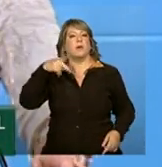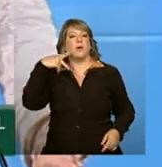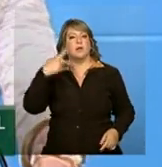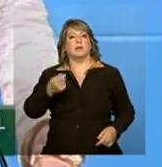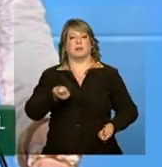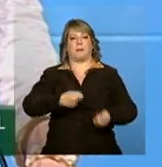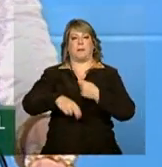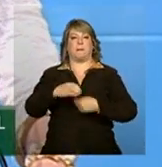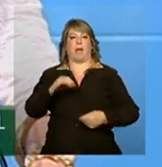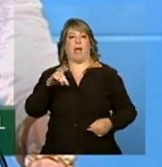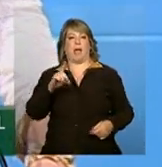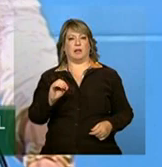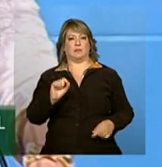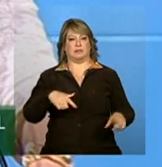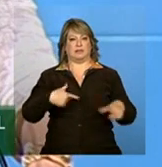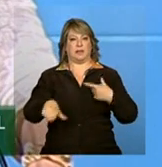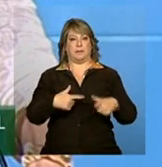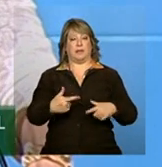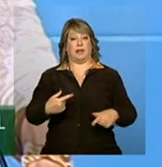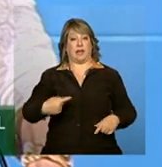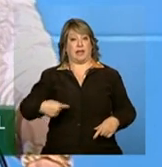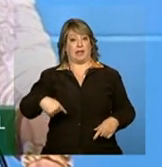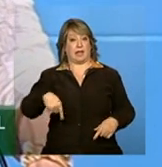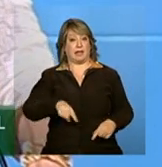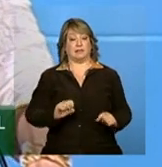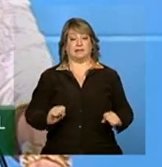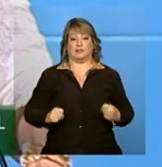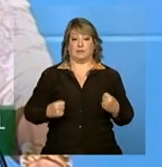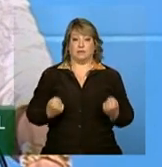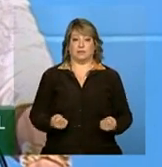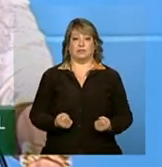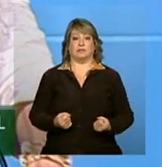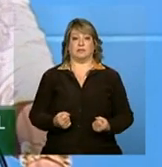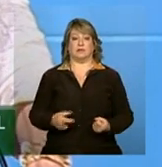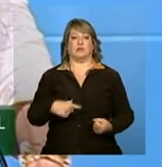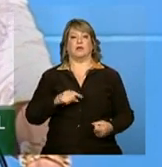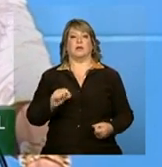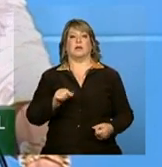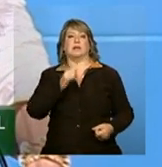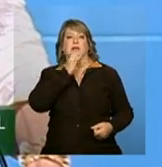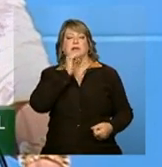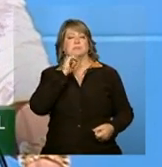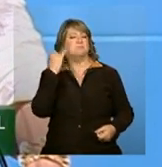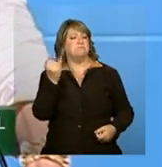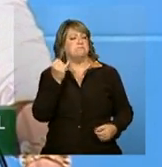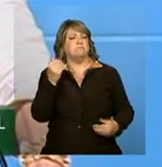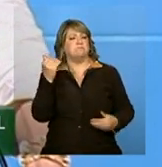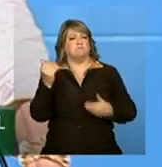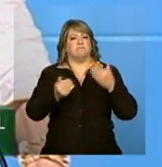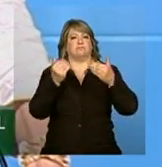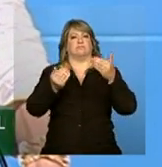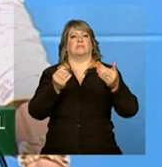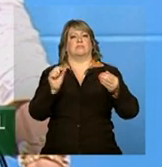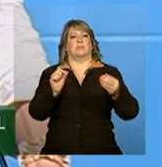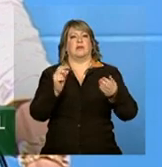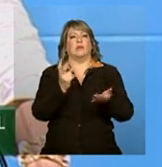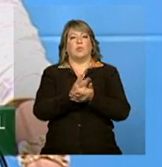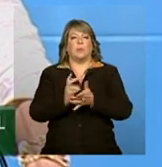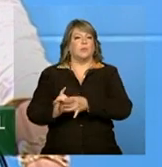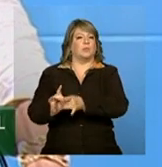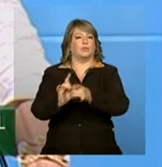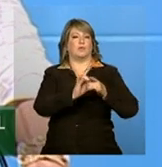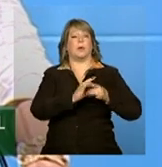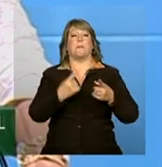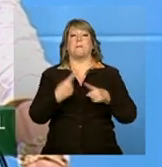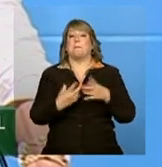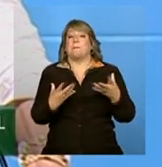trabalho. Estes esforços são tijolos importantes da mesma parede, digamos assim, porque é